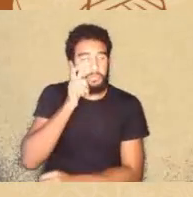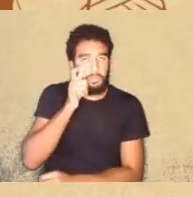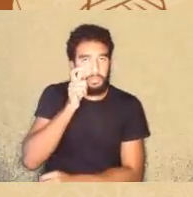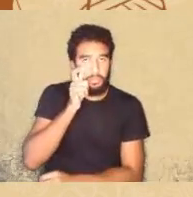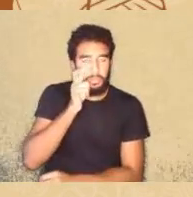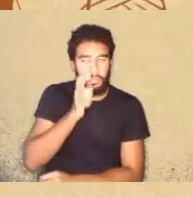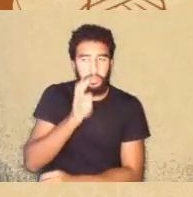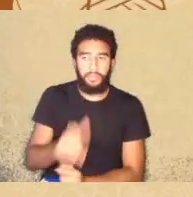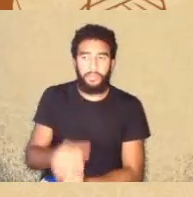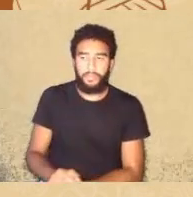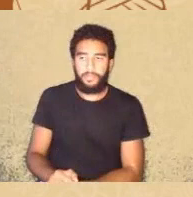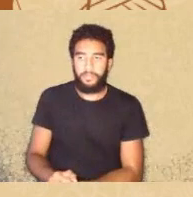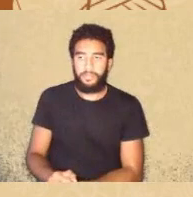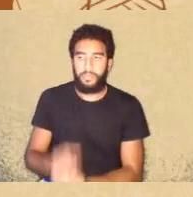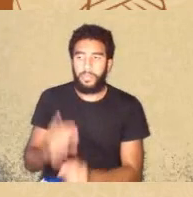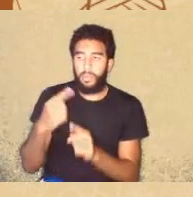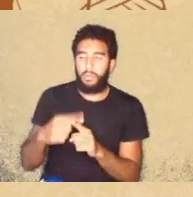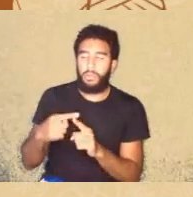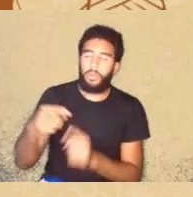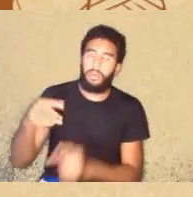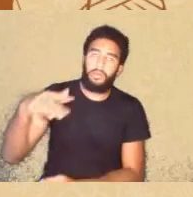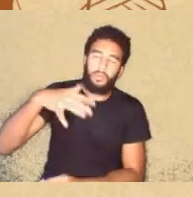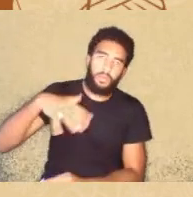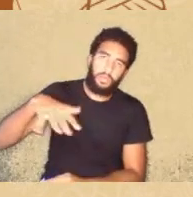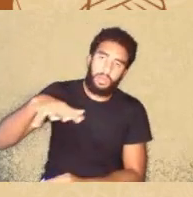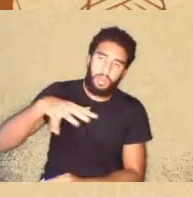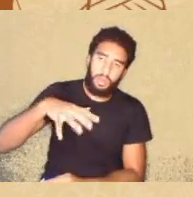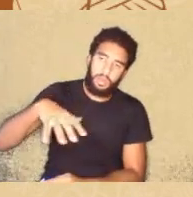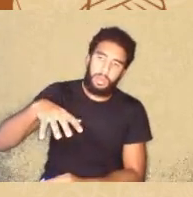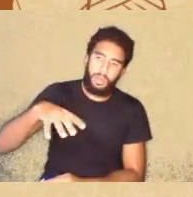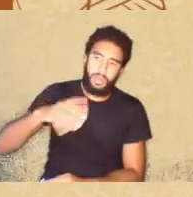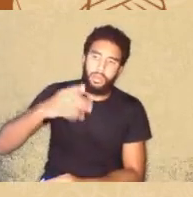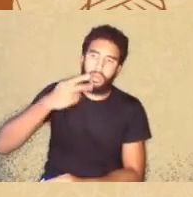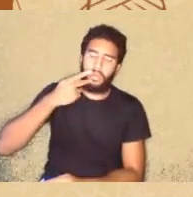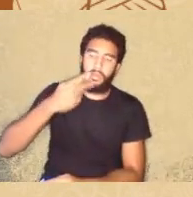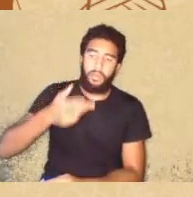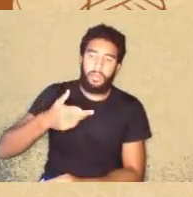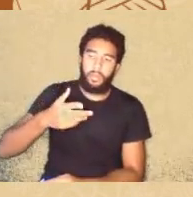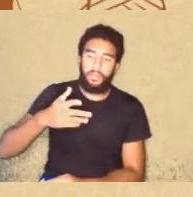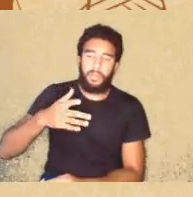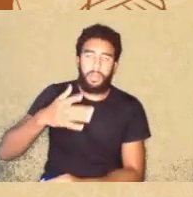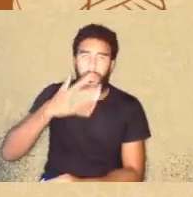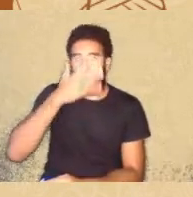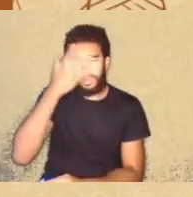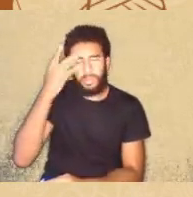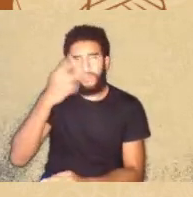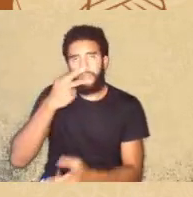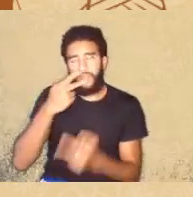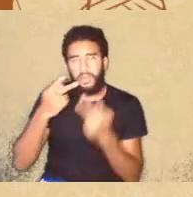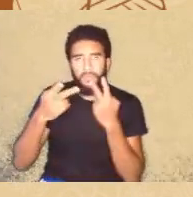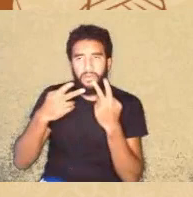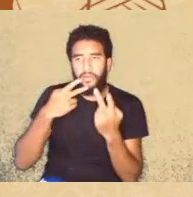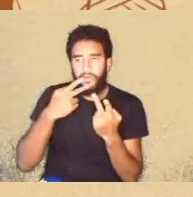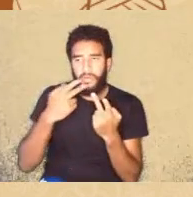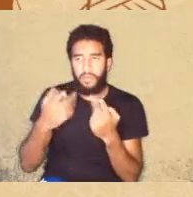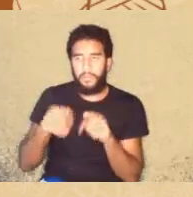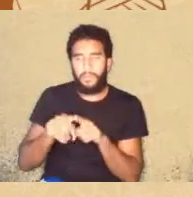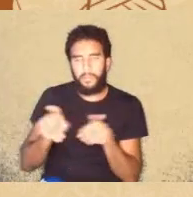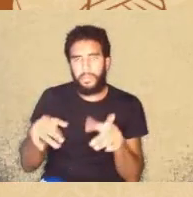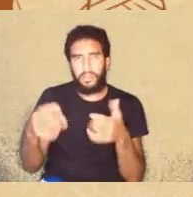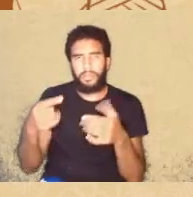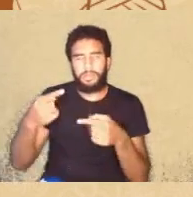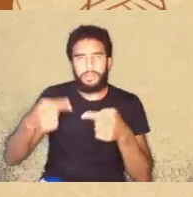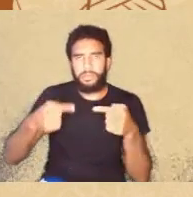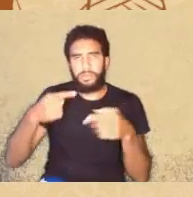é um campo, em geral, é como aquilo que eu falei, saúde mental muita gente fala, mas até que ponto as pessoas estão aprofundando nessa